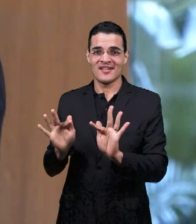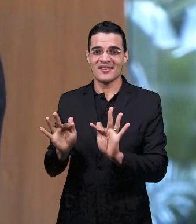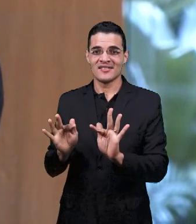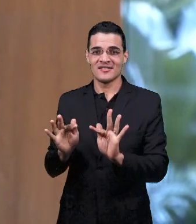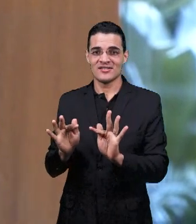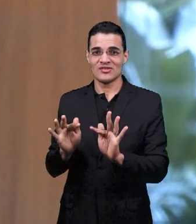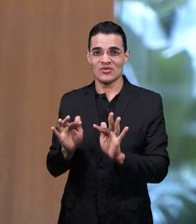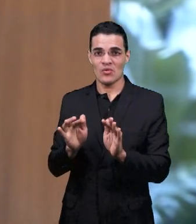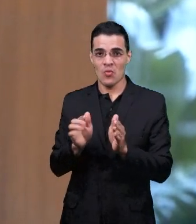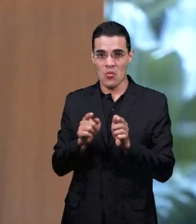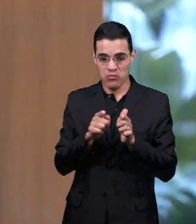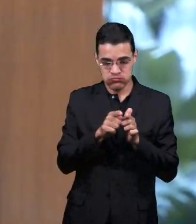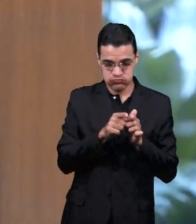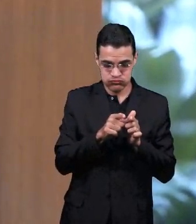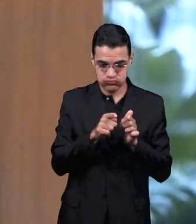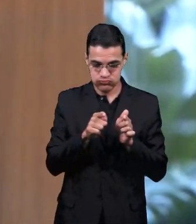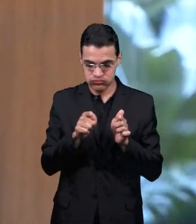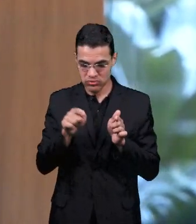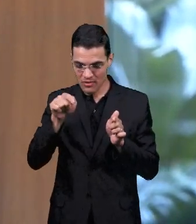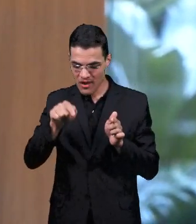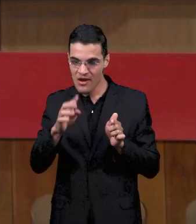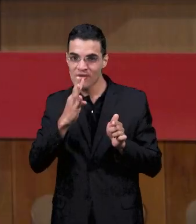vida, mudou nosso caminhar.